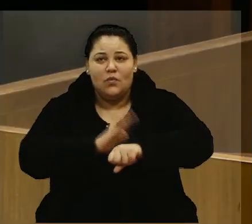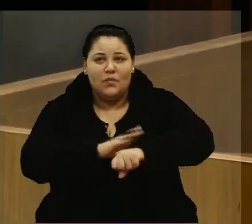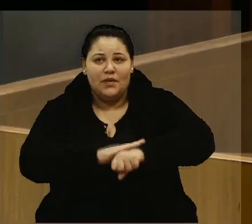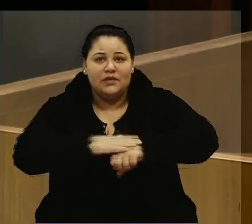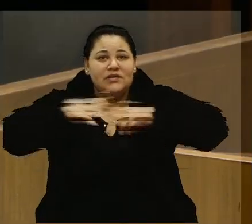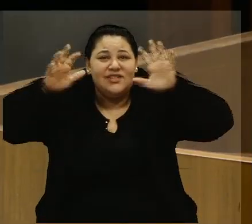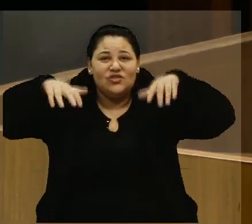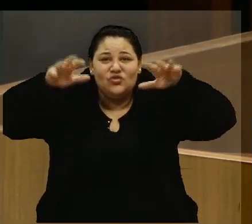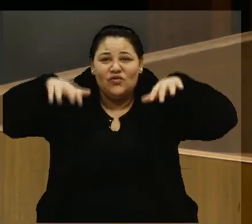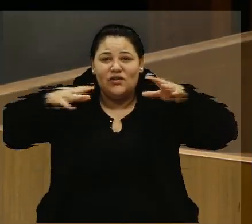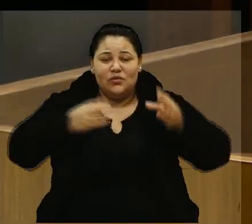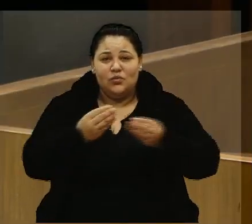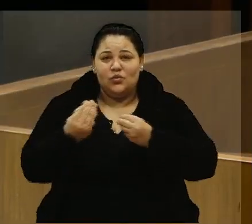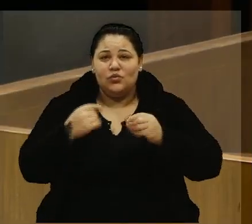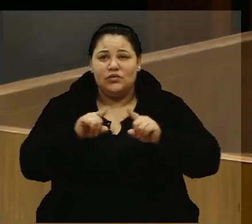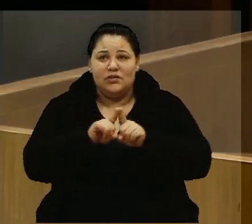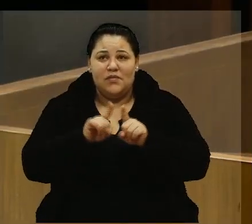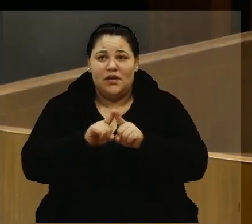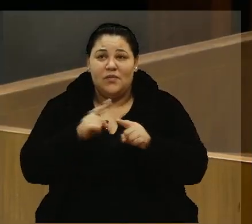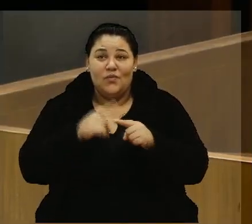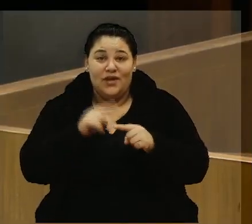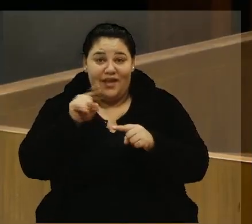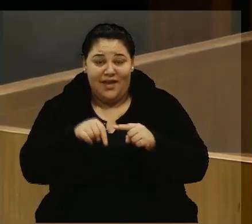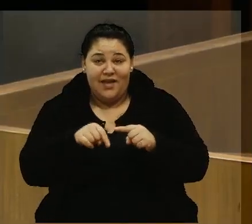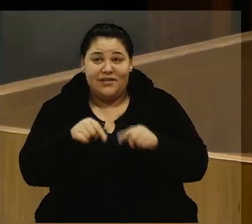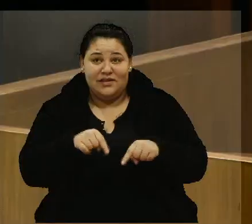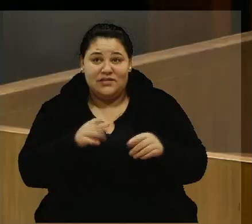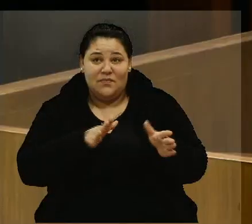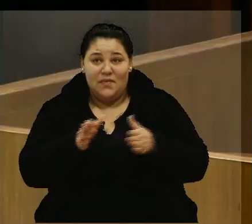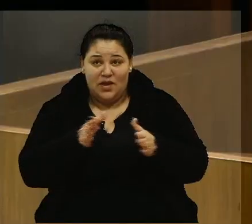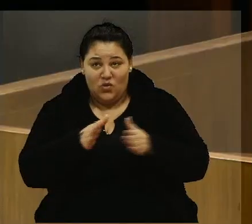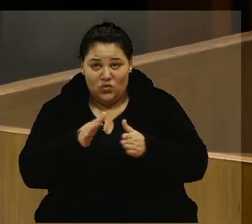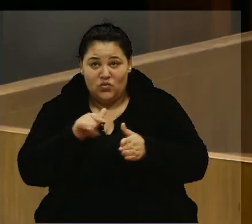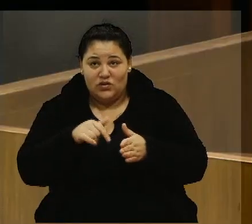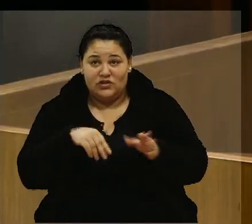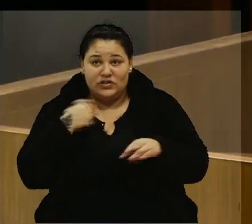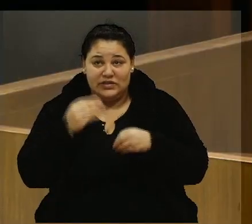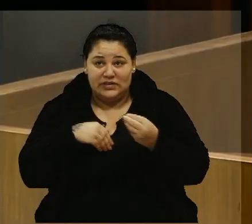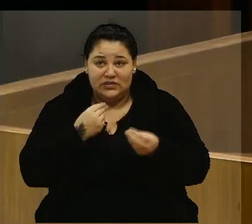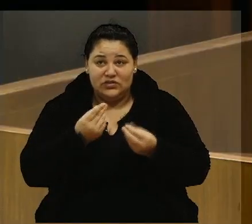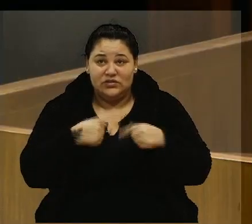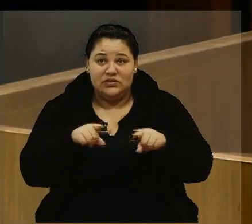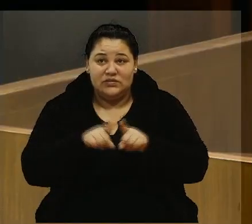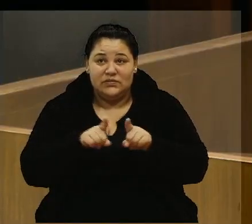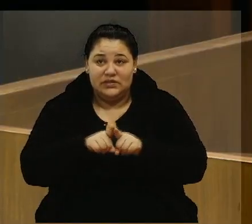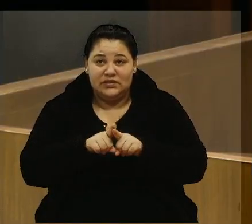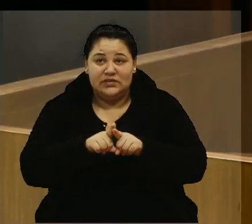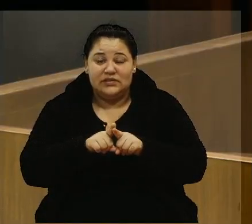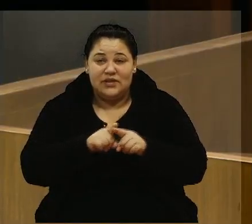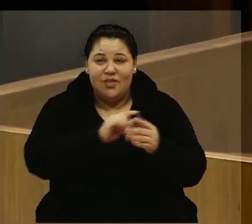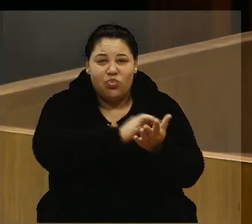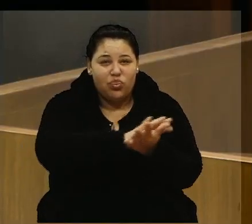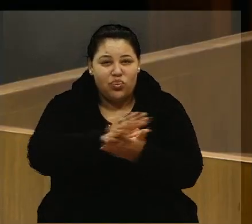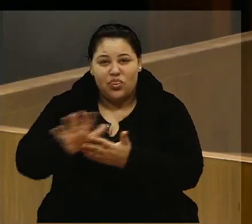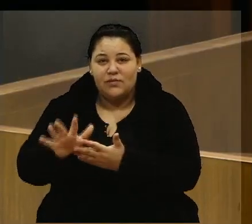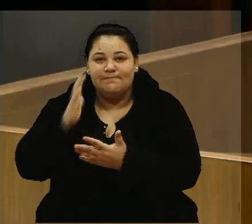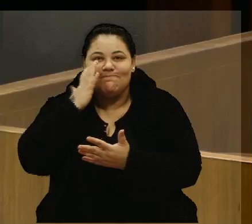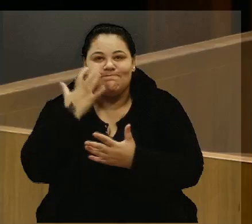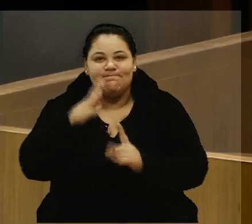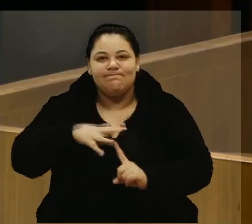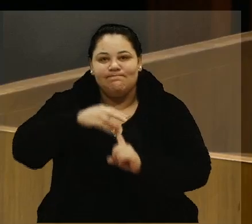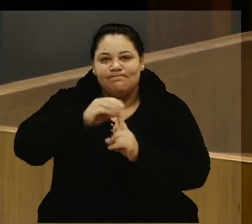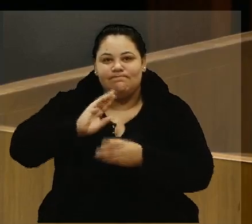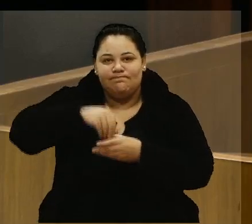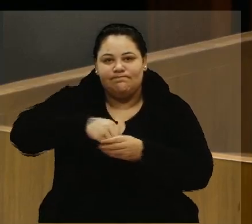chovendo bastante, porque é bem nesse período que a gente sente as calamidades que acontecem principalmente na nossa